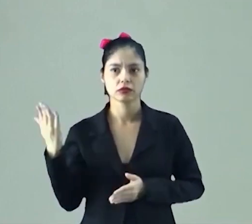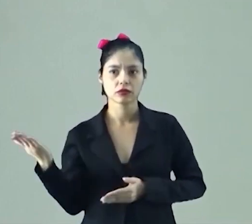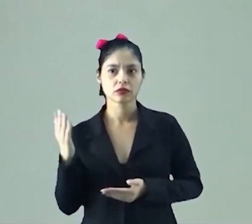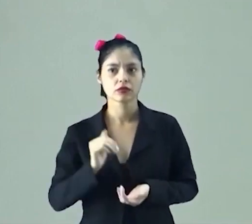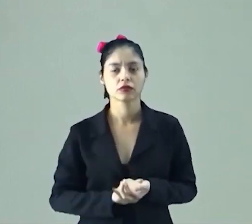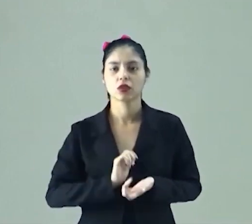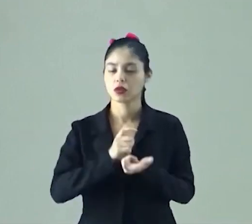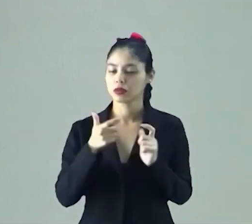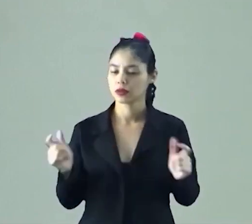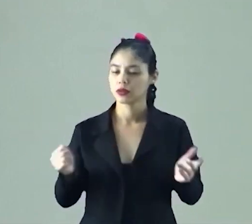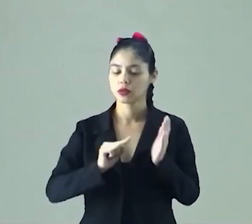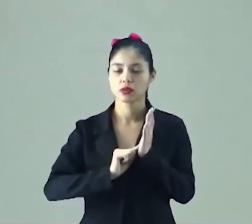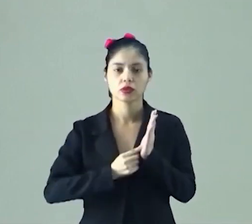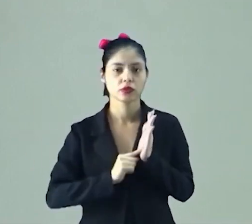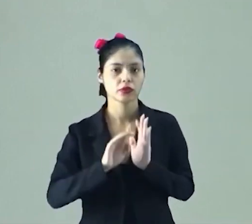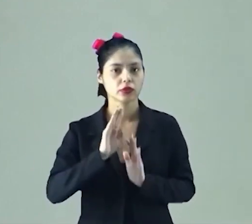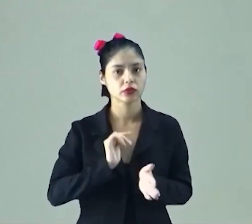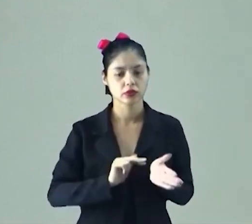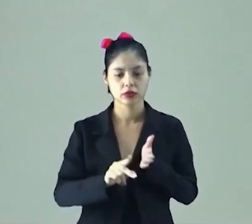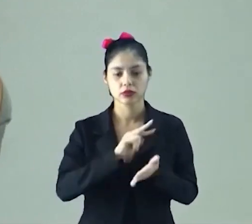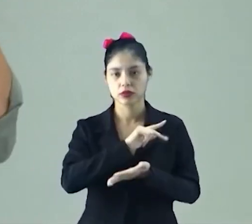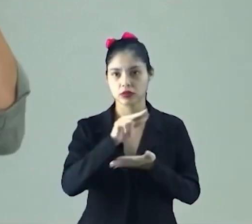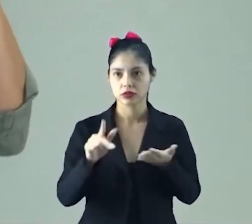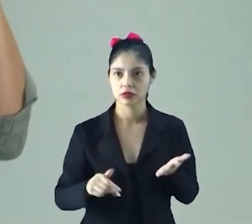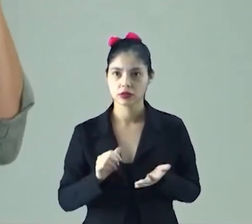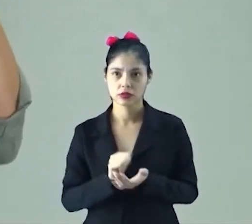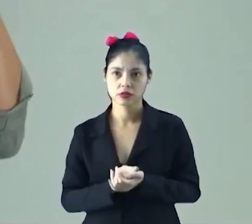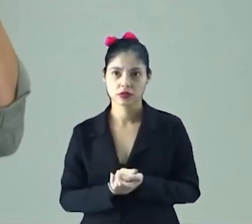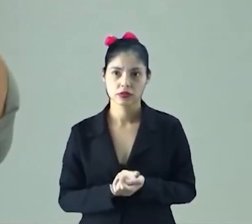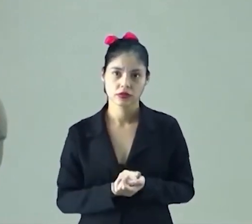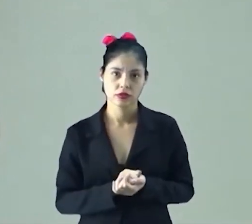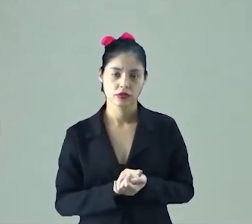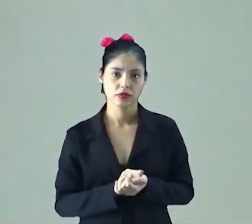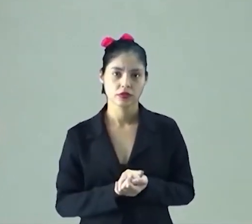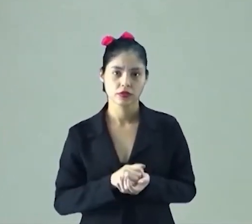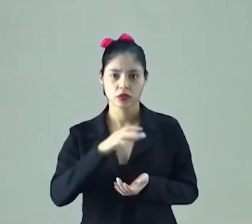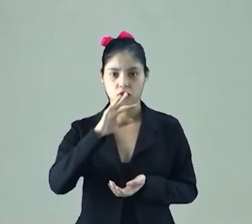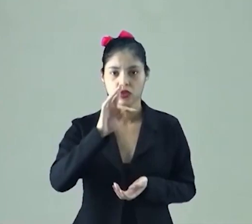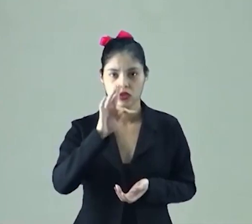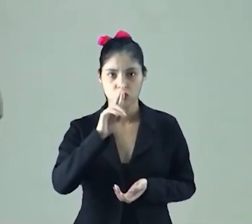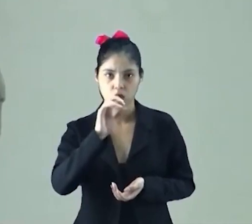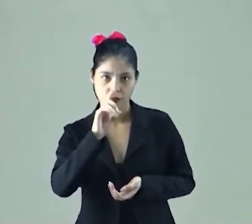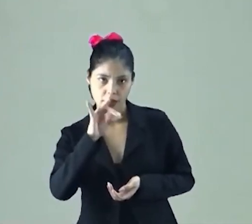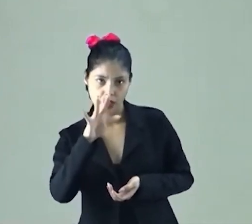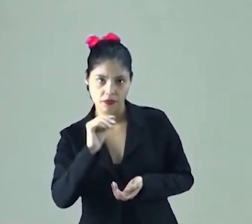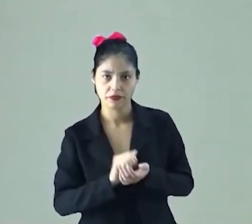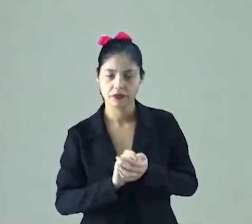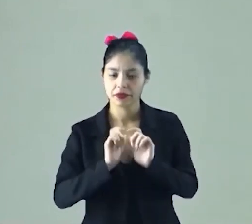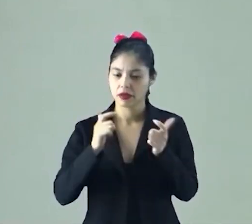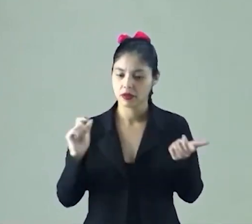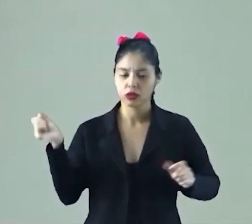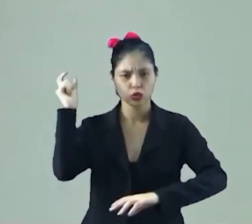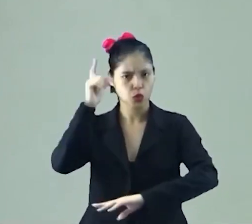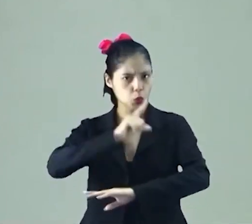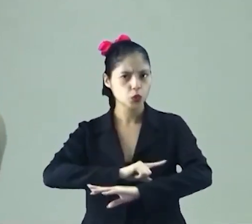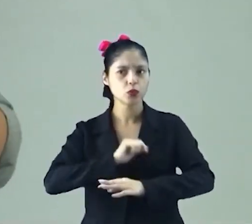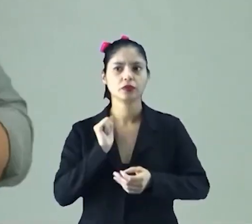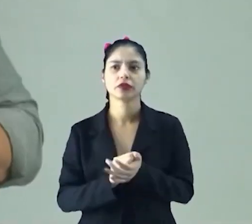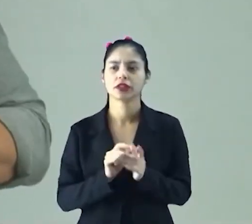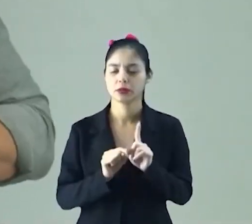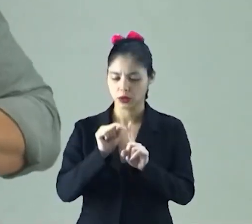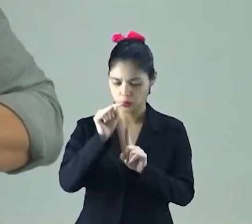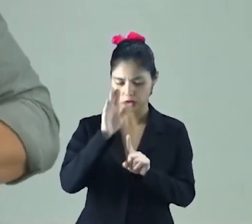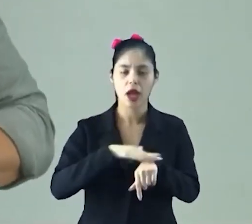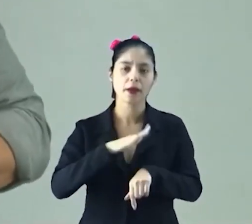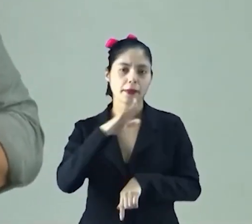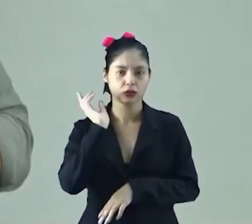que os maiores pontos de biodiversidade estão na zona tropical, né, onde tem maior incidência de luz, onde as